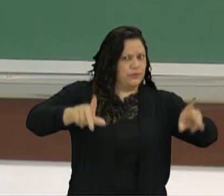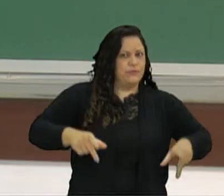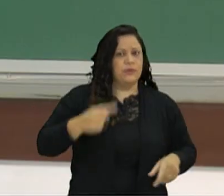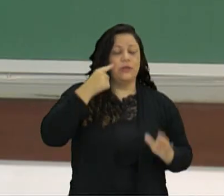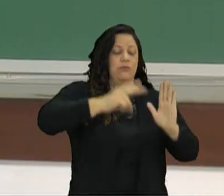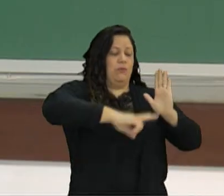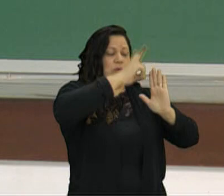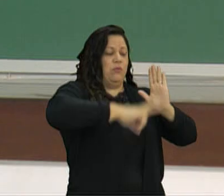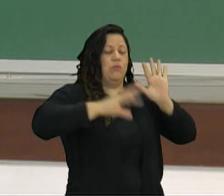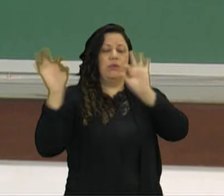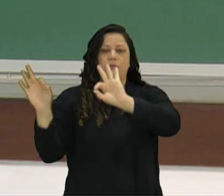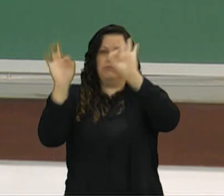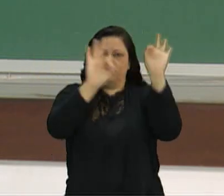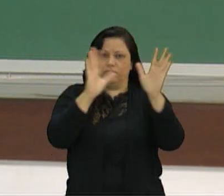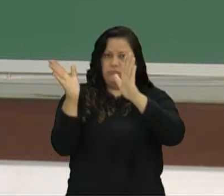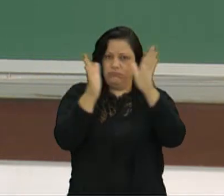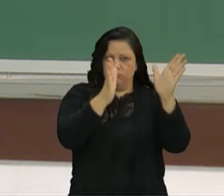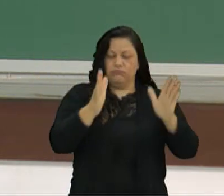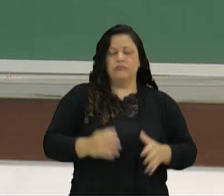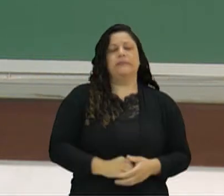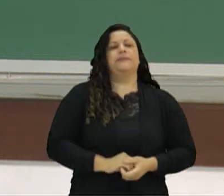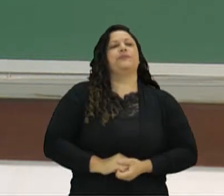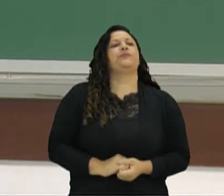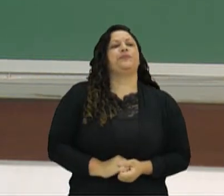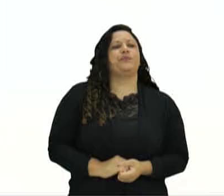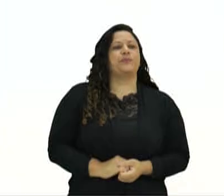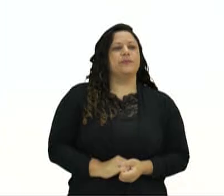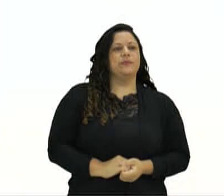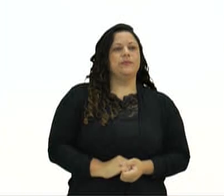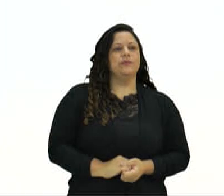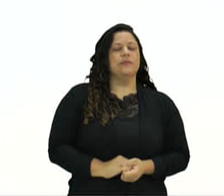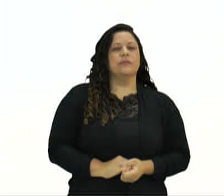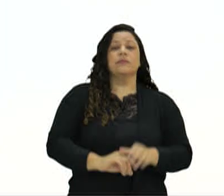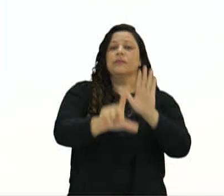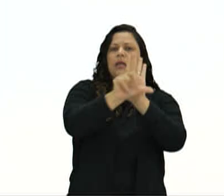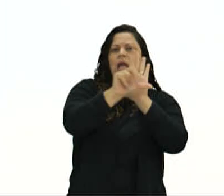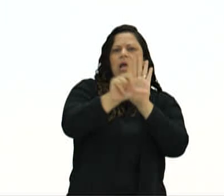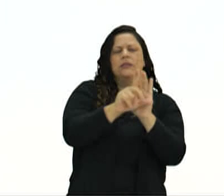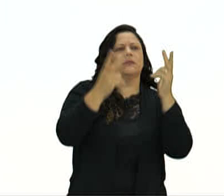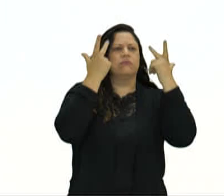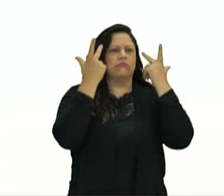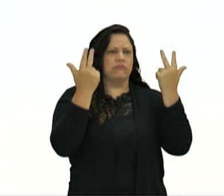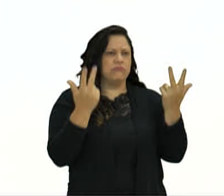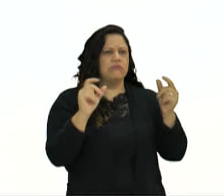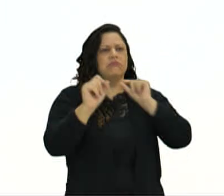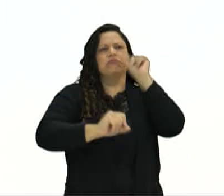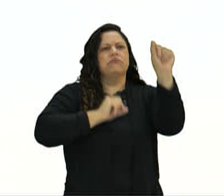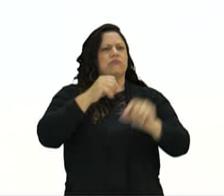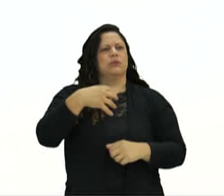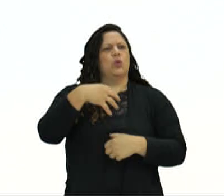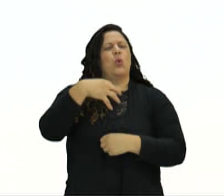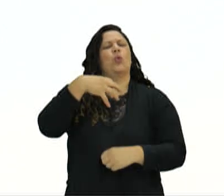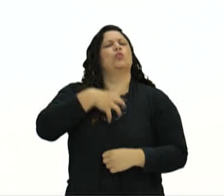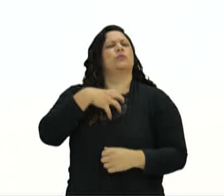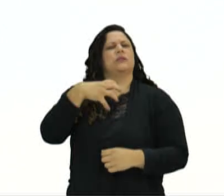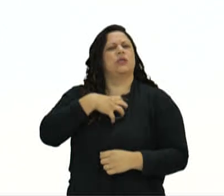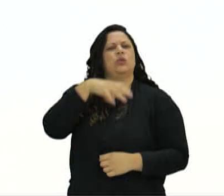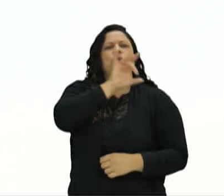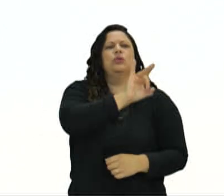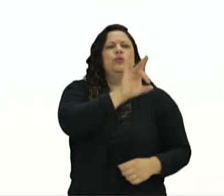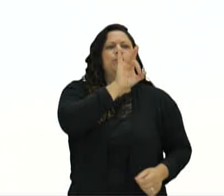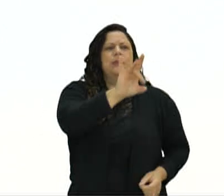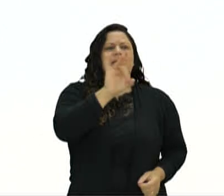entender melhor essa diferença. Como leis naturais, a que ele está se referindo, né? As